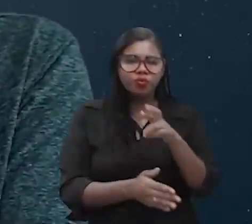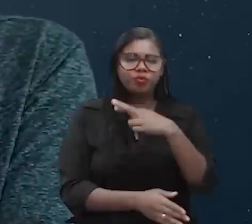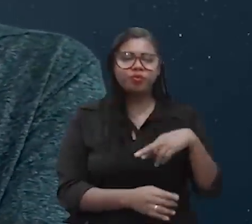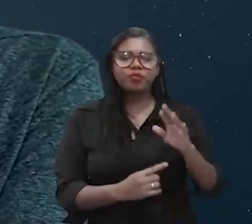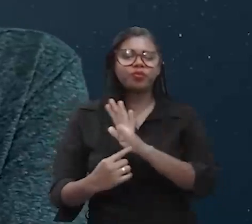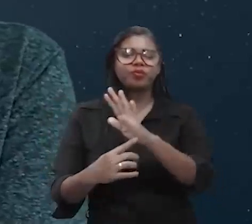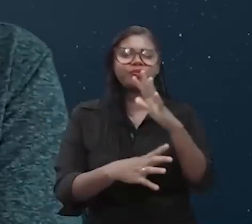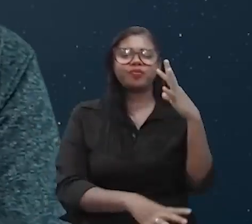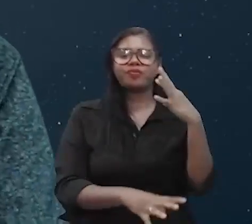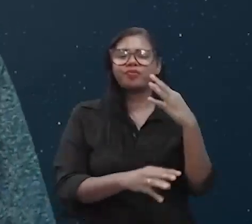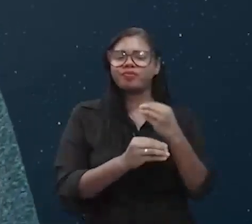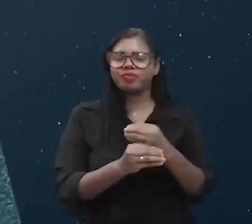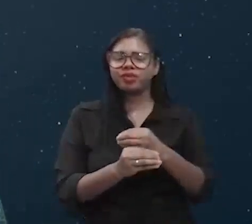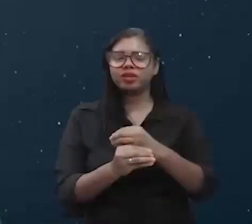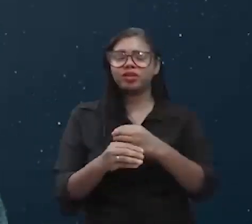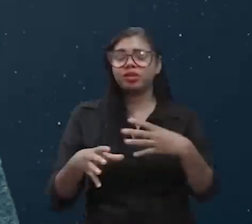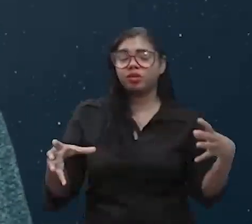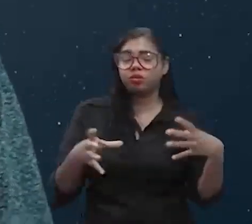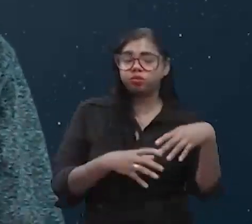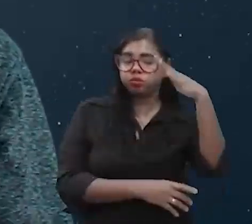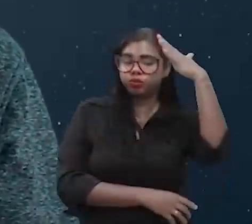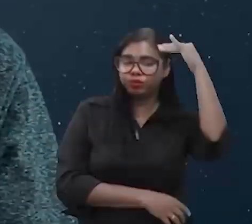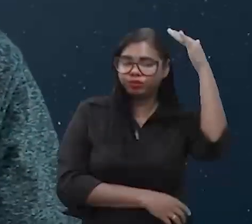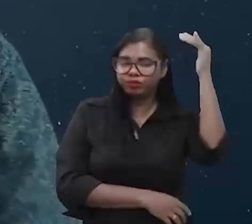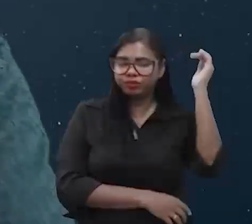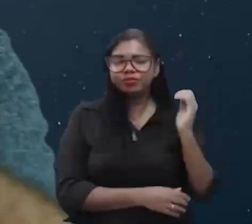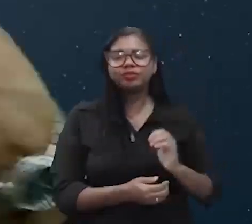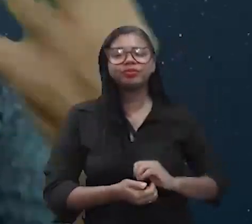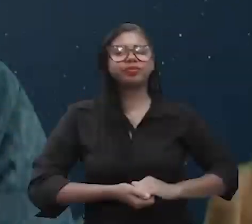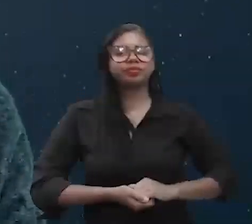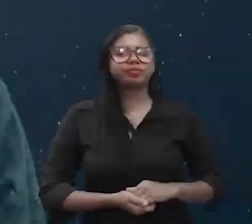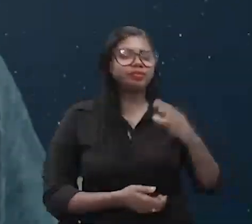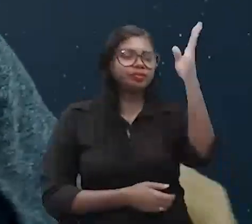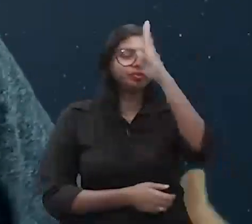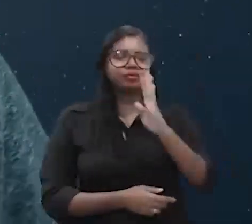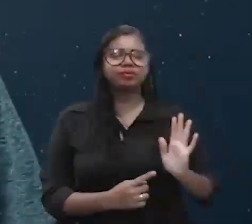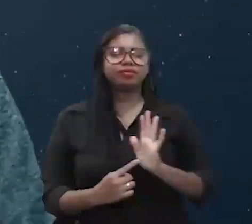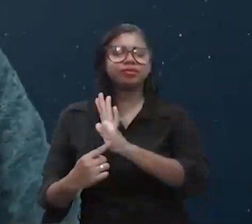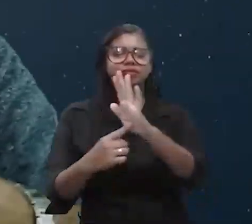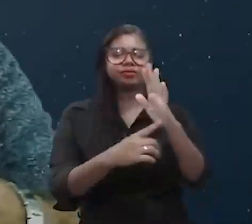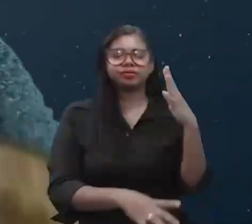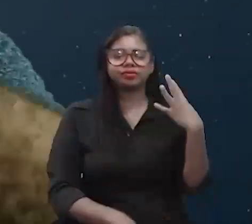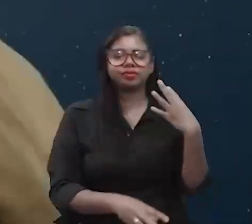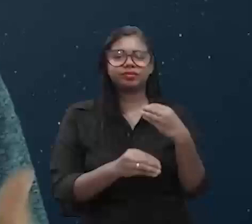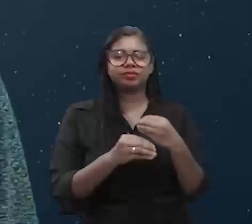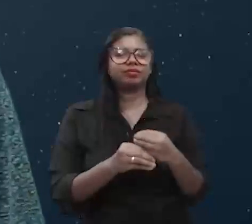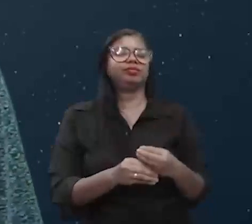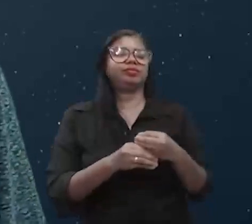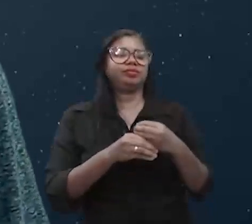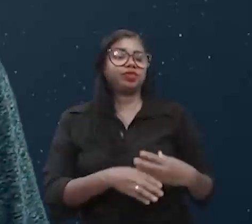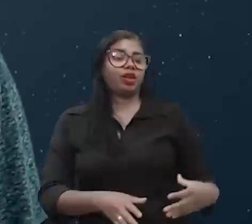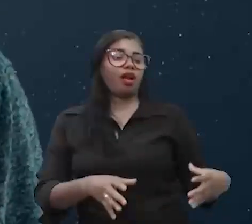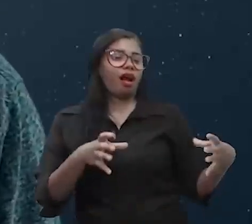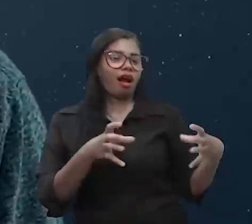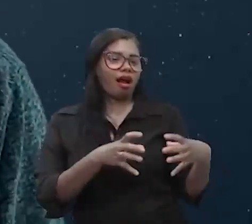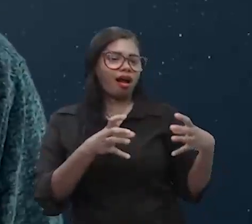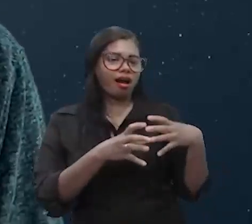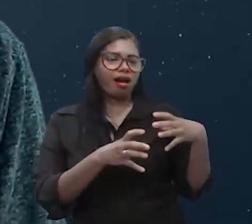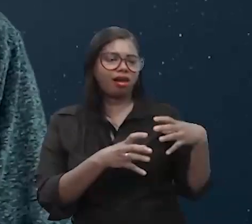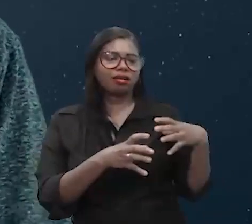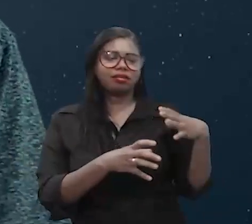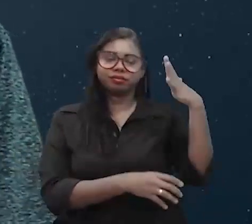gente, nesse momento, o Brasil contava com uma pleiade, contava com um grupo muito importante de